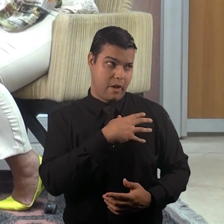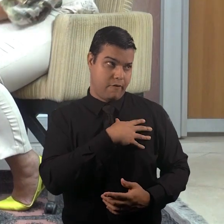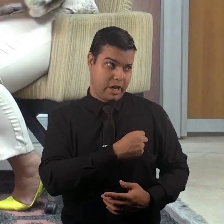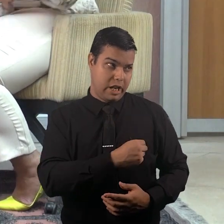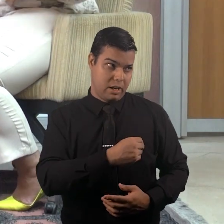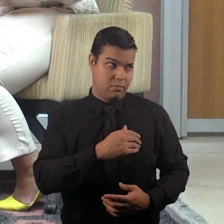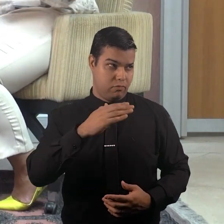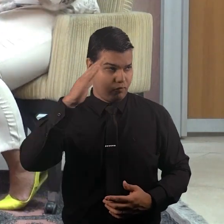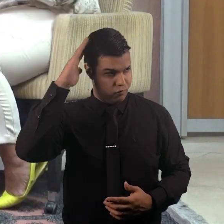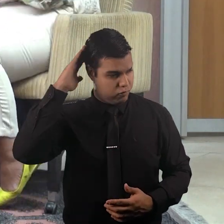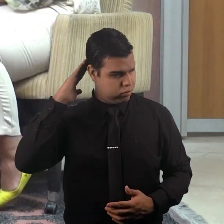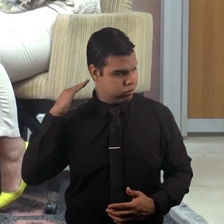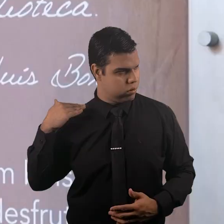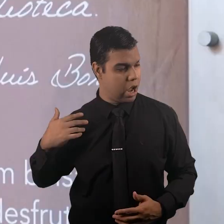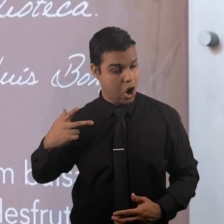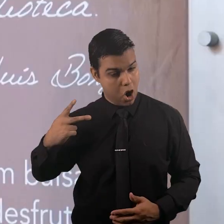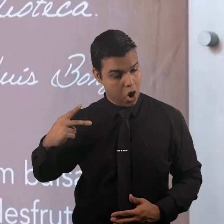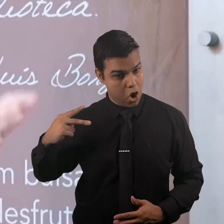muito grande